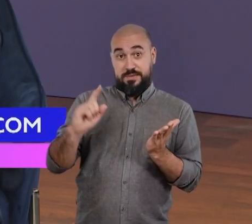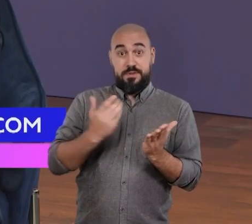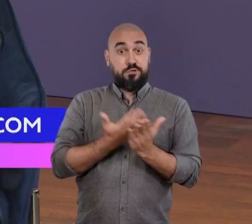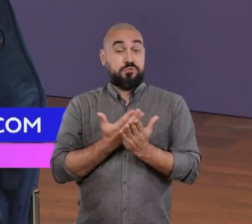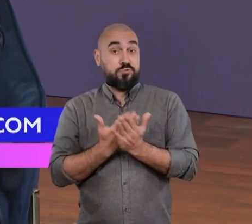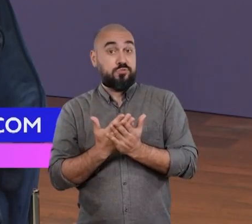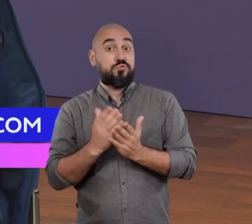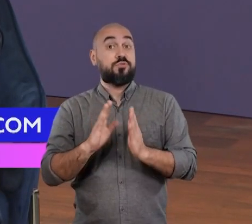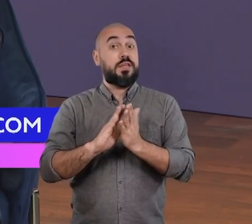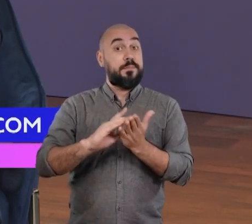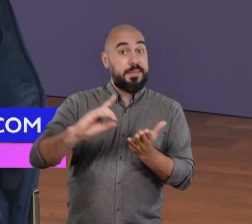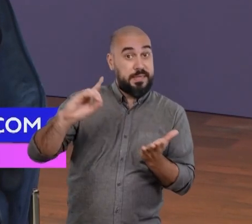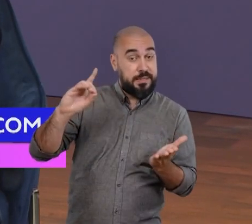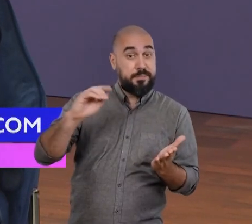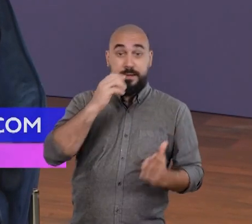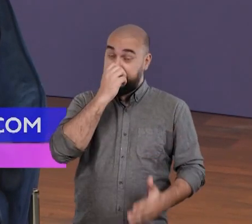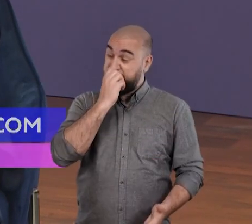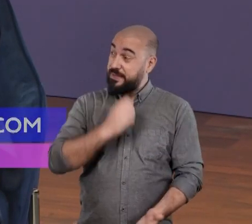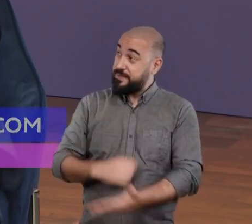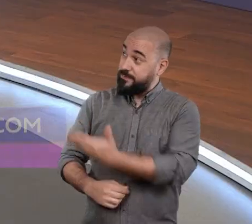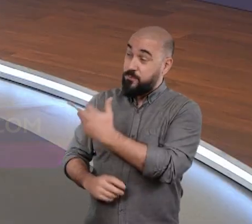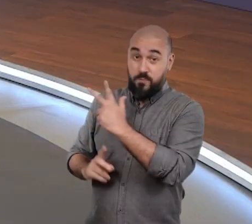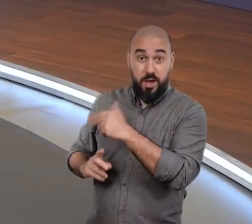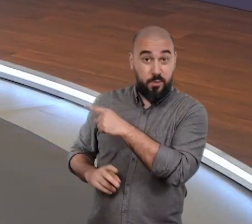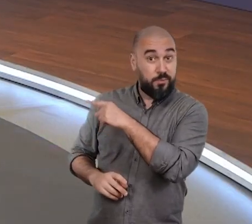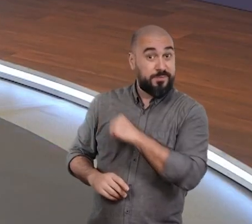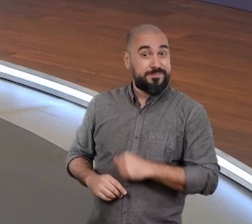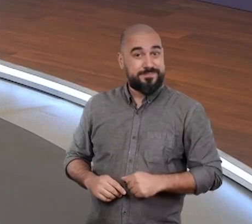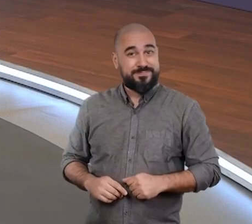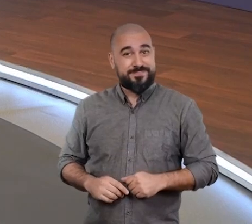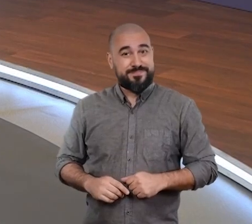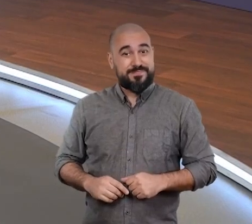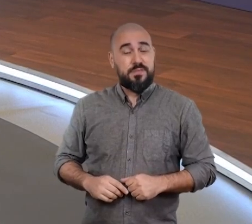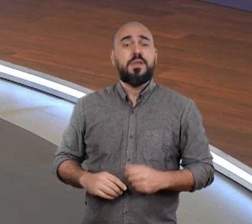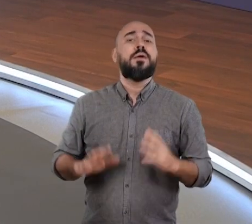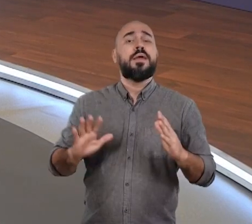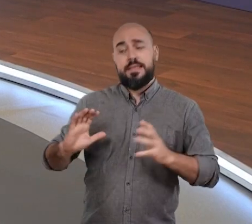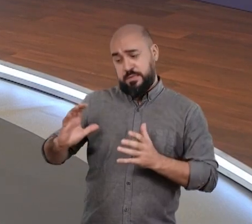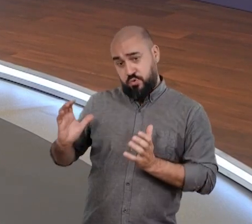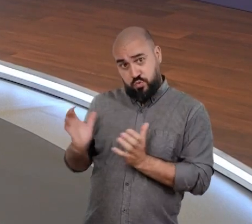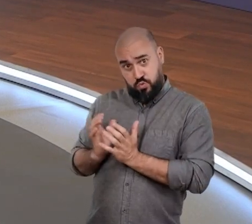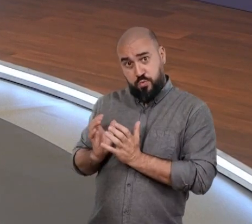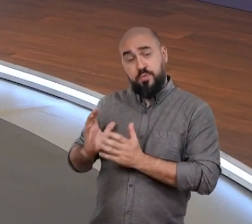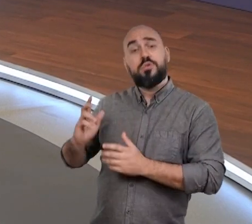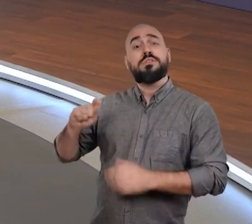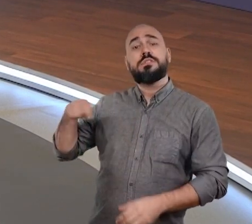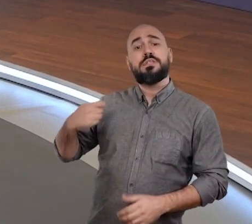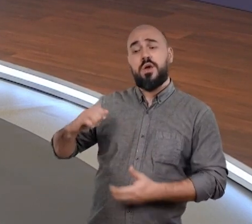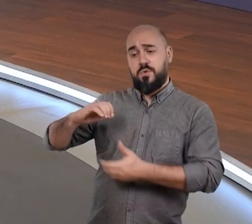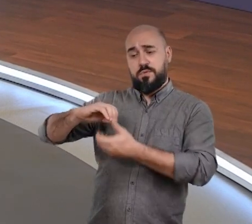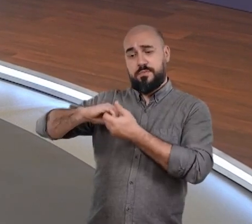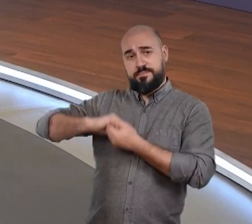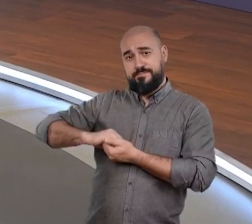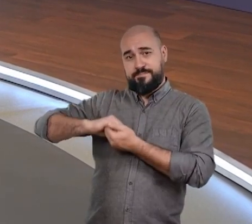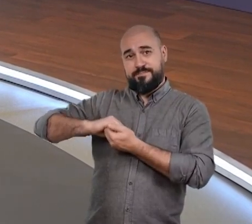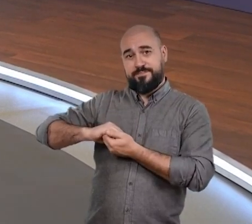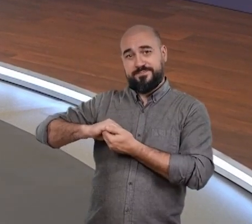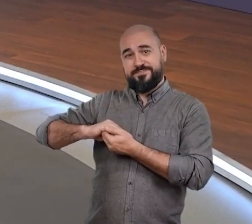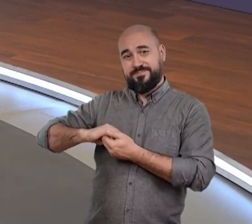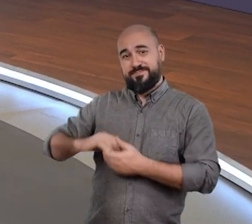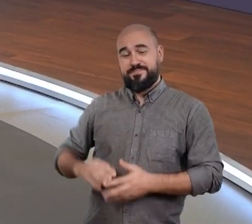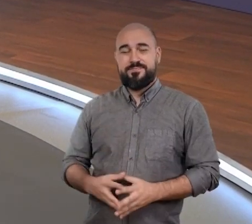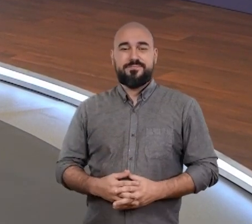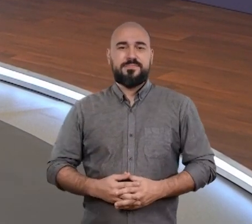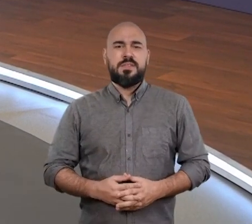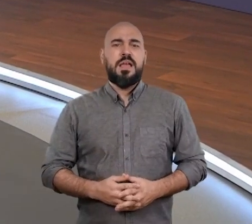Esperança, Eu Creio. Tá bom? Como é que você faz para ter esse material aqui? É só ser parte